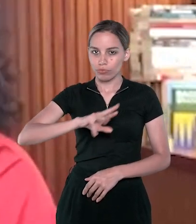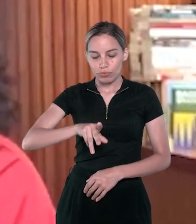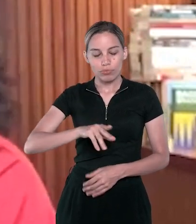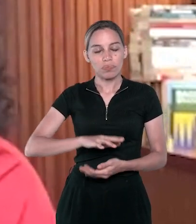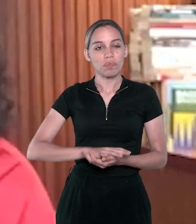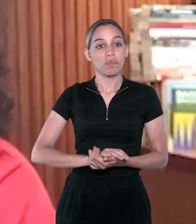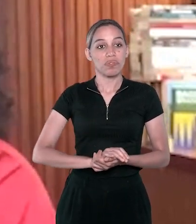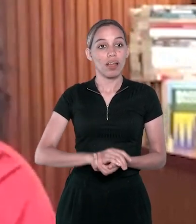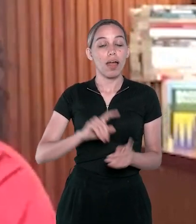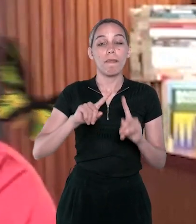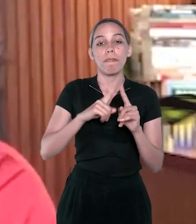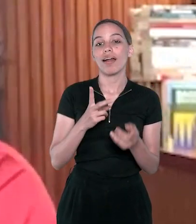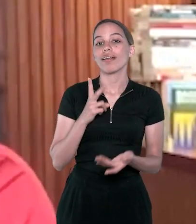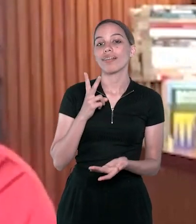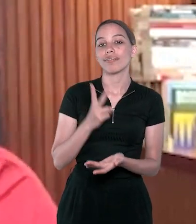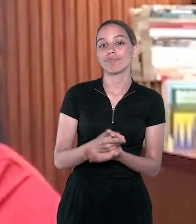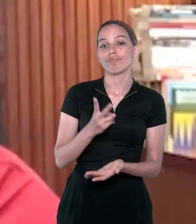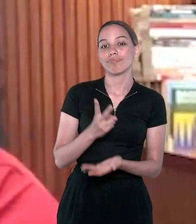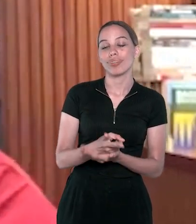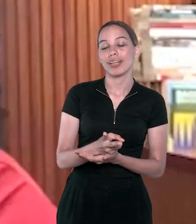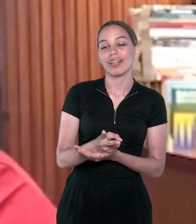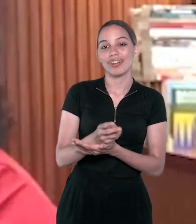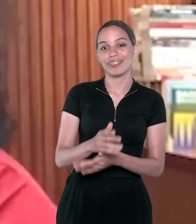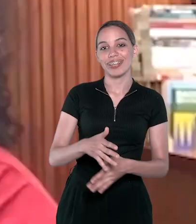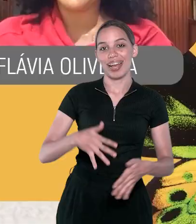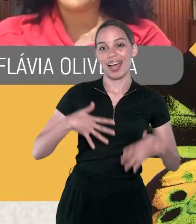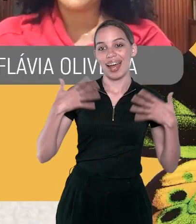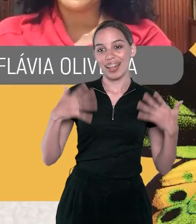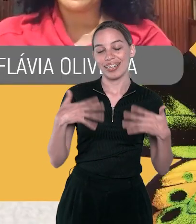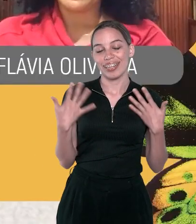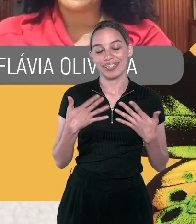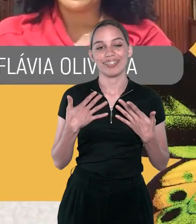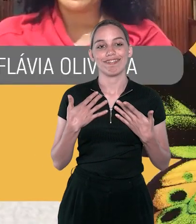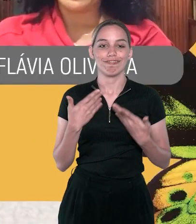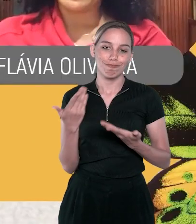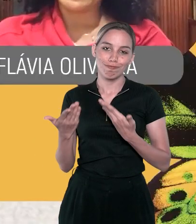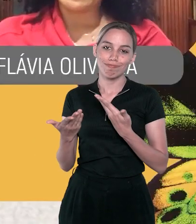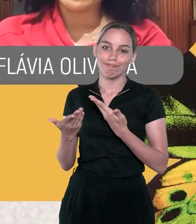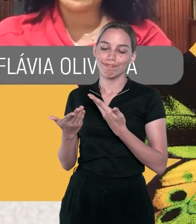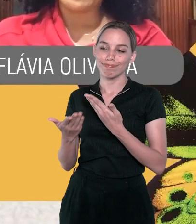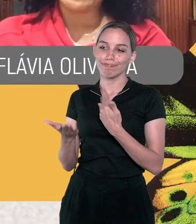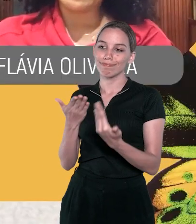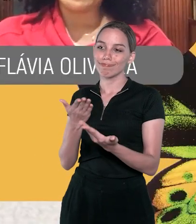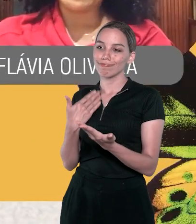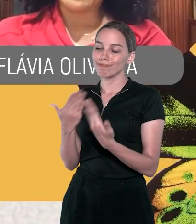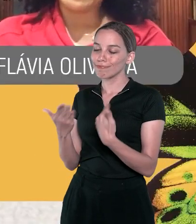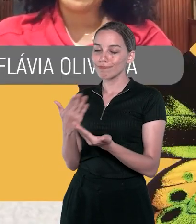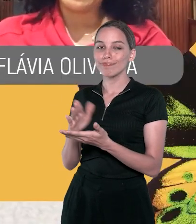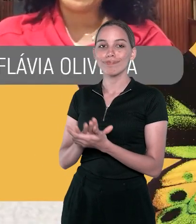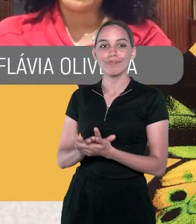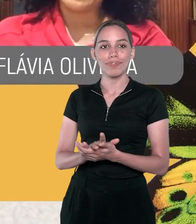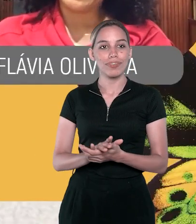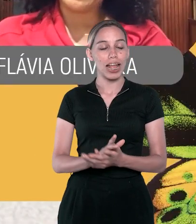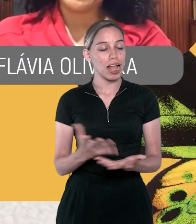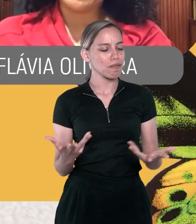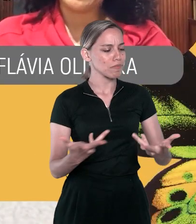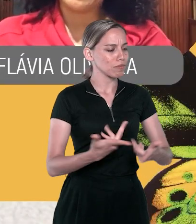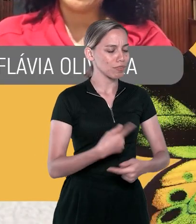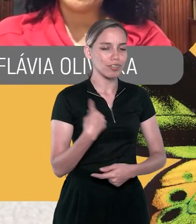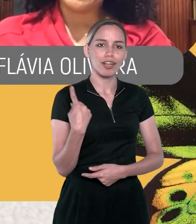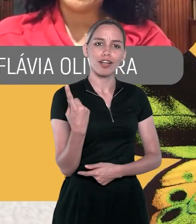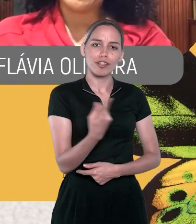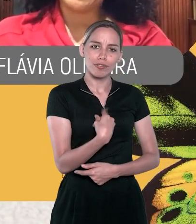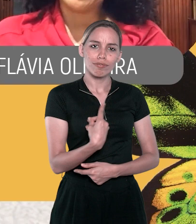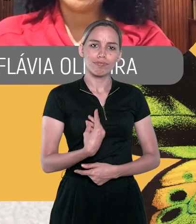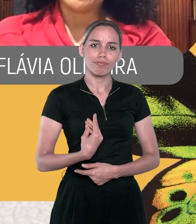é sempre uma alegria levar esse papo. Você que não sei que sabe. Maravilhoso para a gente, para mim e para o Sérgio.